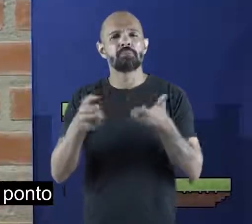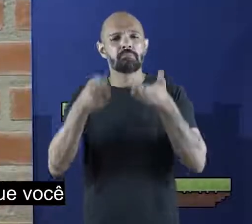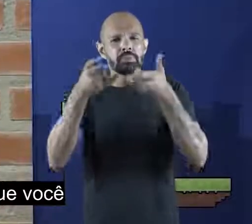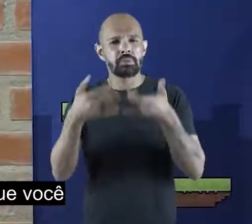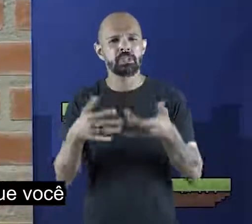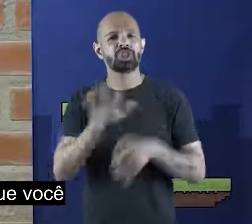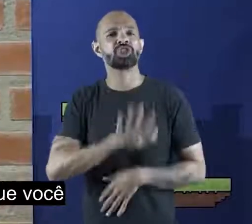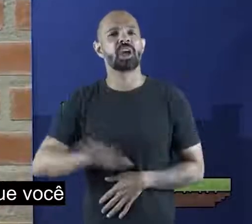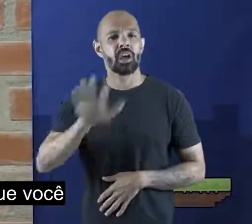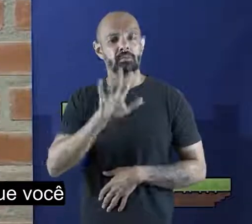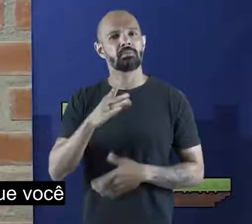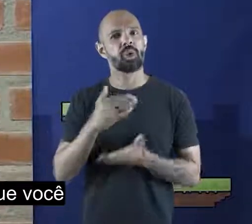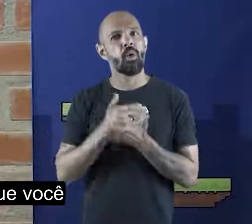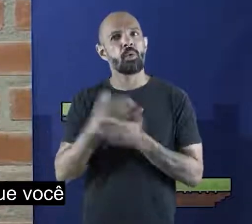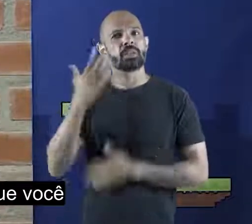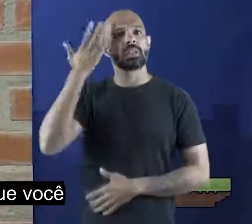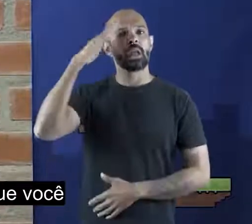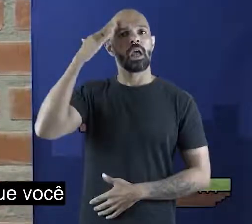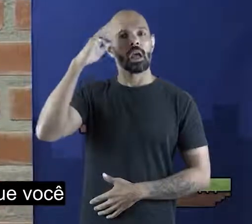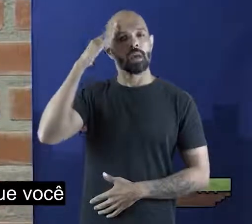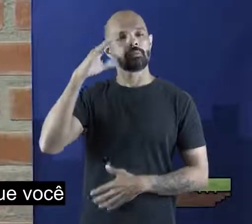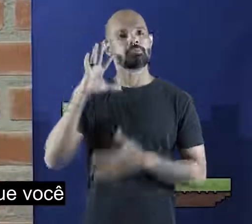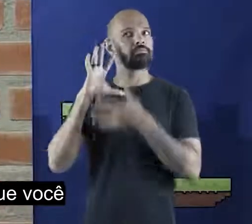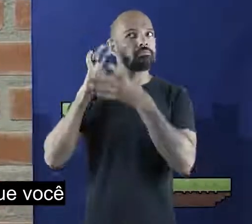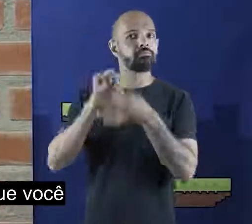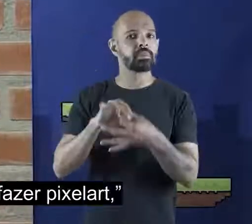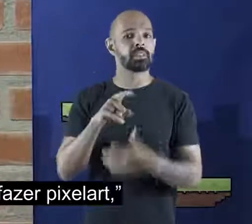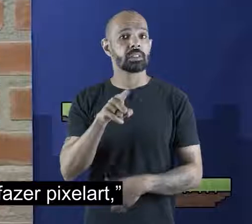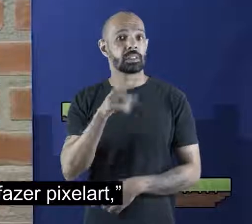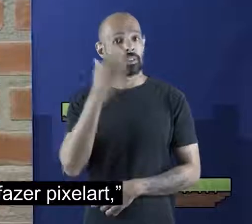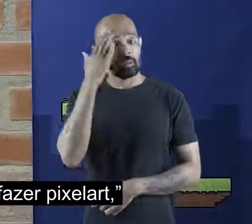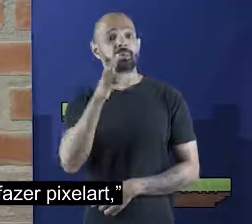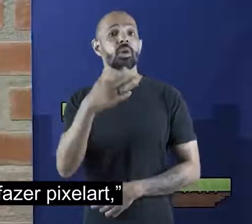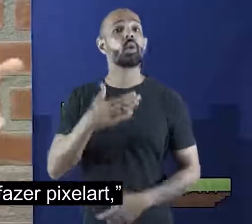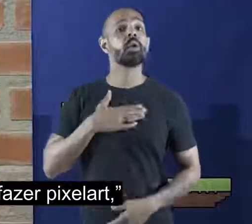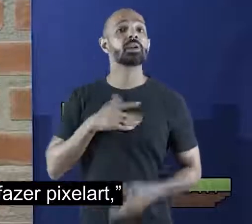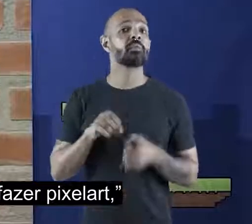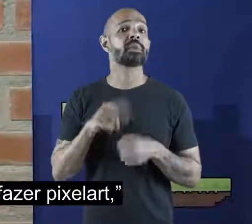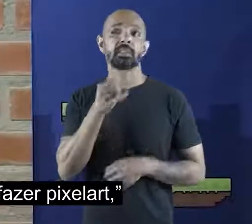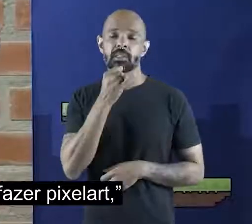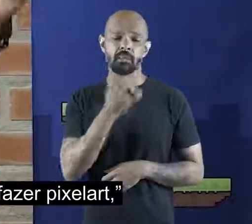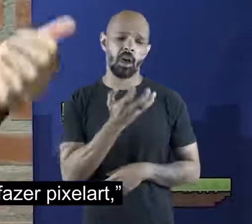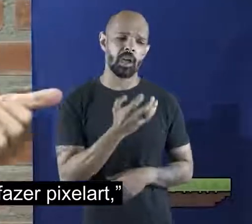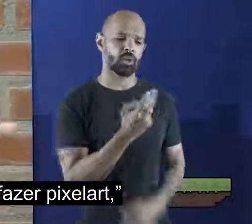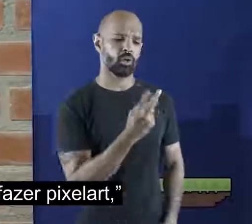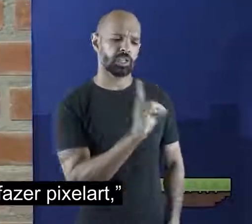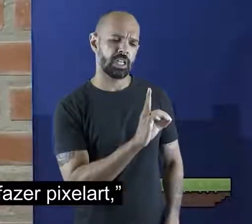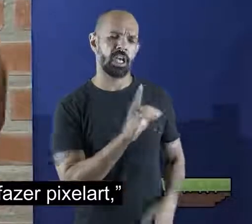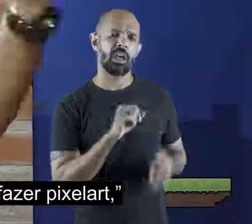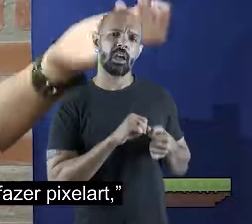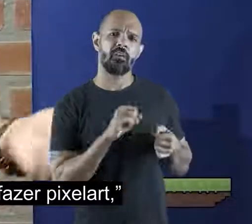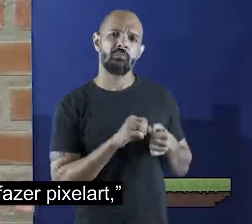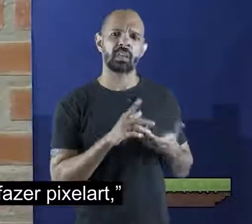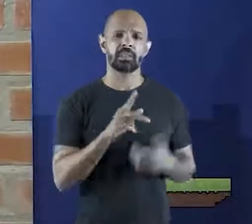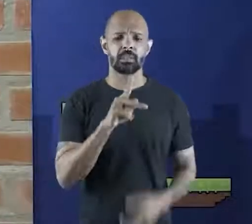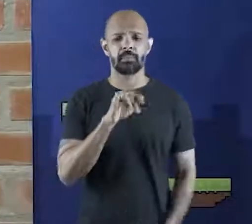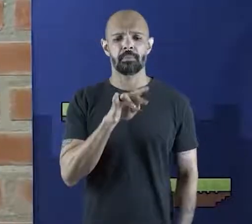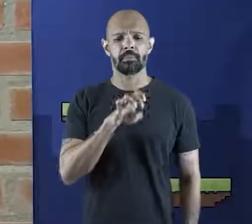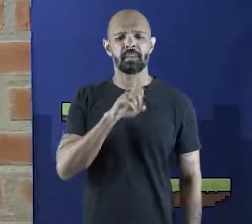aí para a gente começar a se situar, até para saber o que você, de repente, gostaria de fazer. Ah, eu quero ser um artista 2D, eu quero fazer pixel